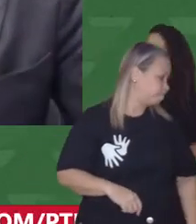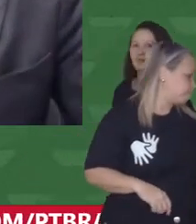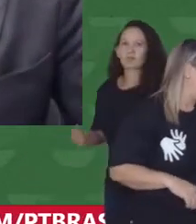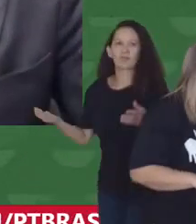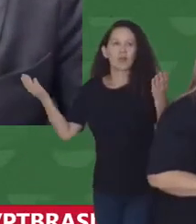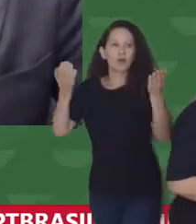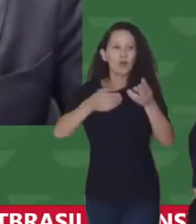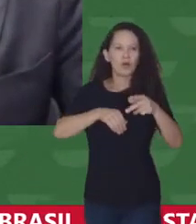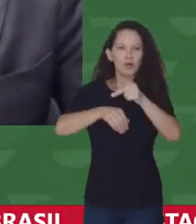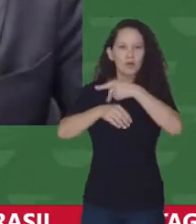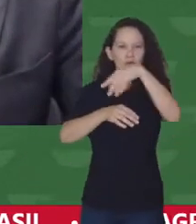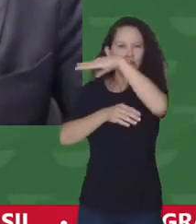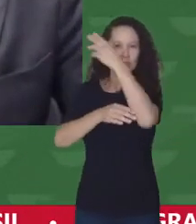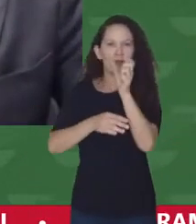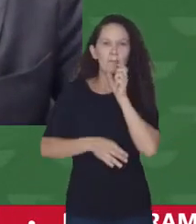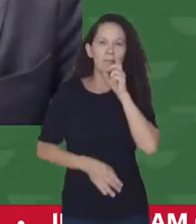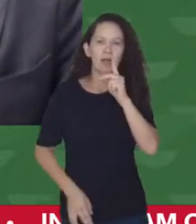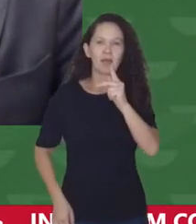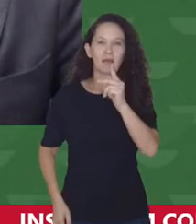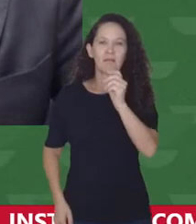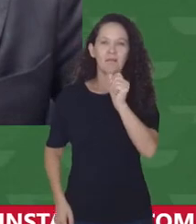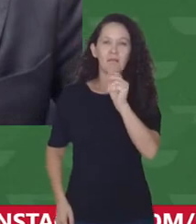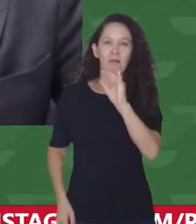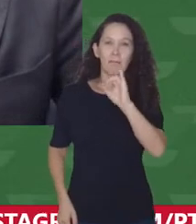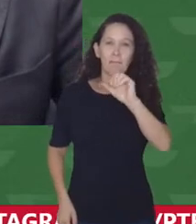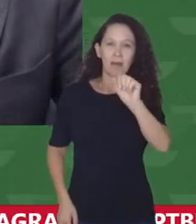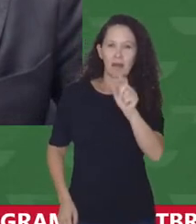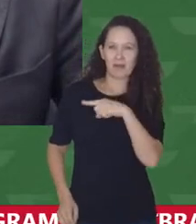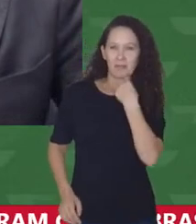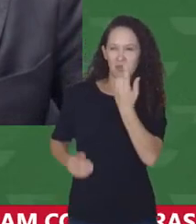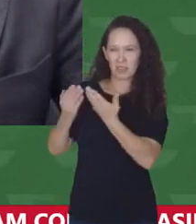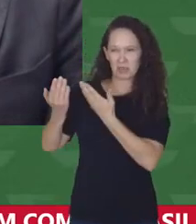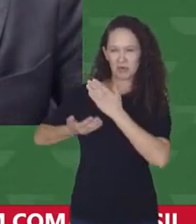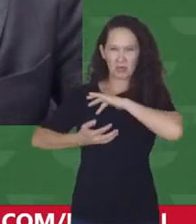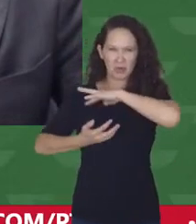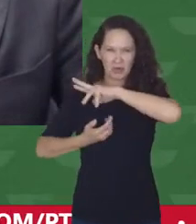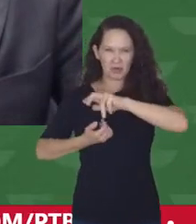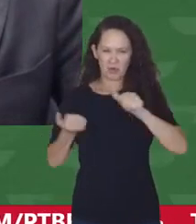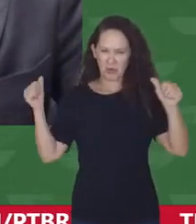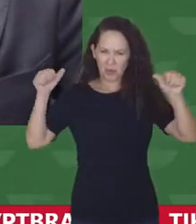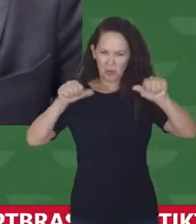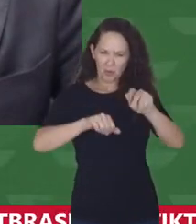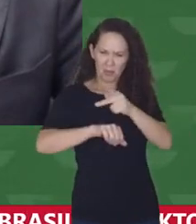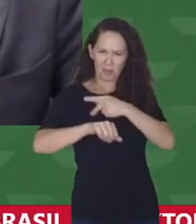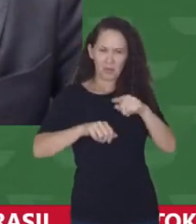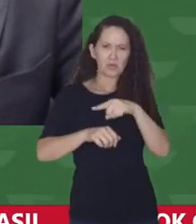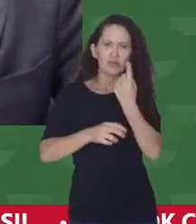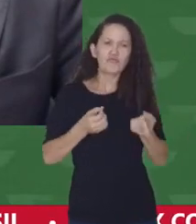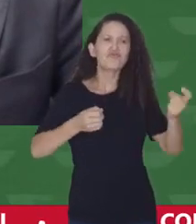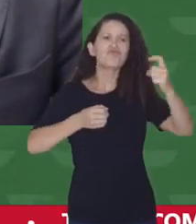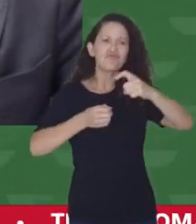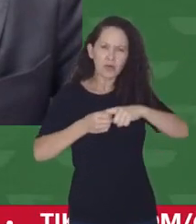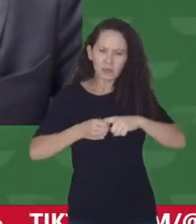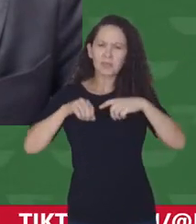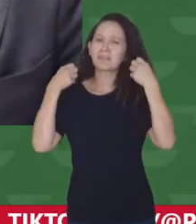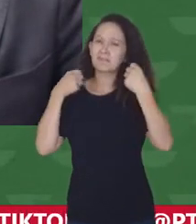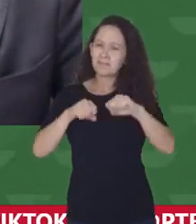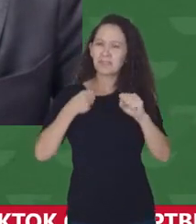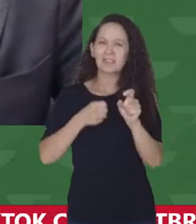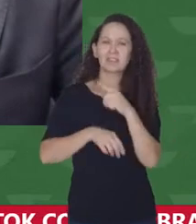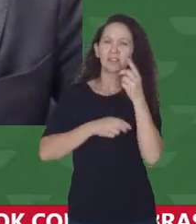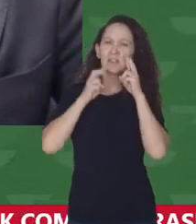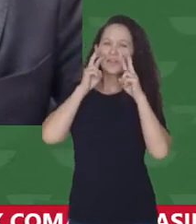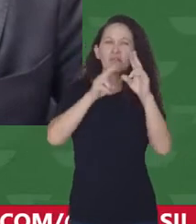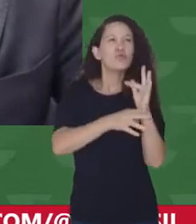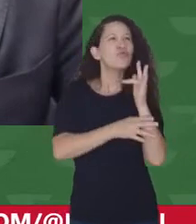nos recolocarmos no mundo de maneira altiva, né, nós precisamos recuperar a nossa condição de olhar